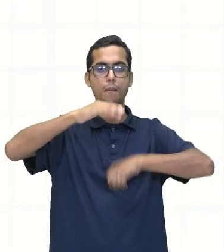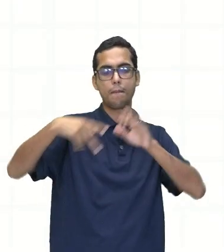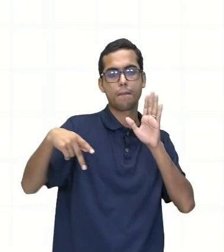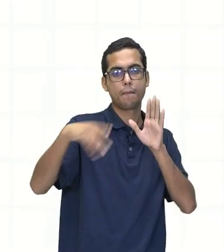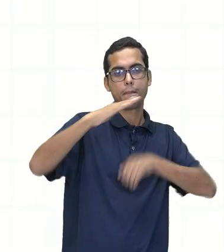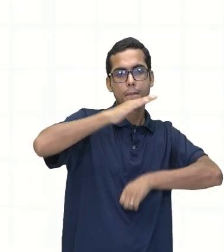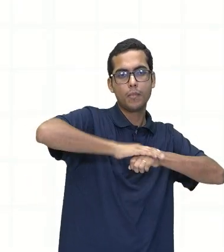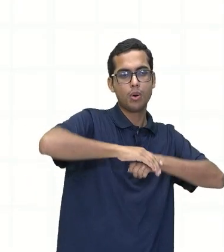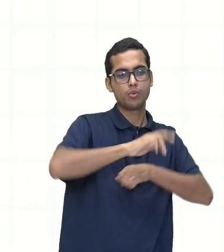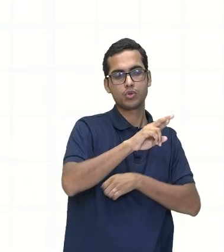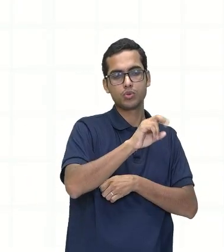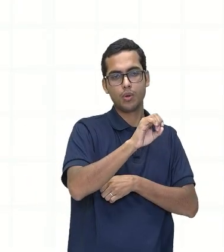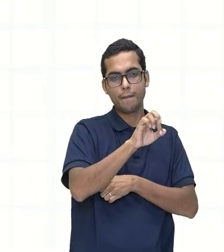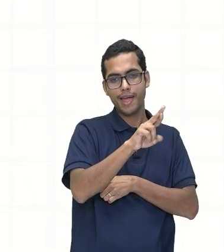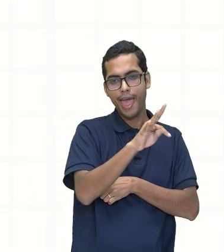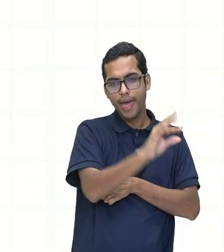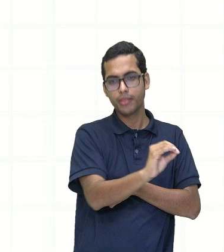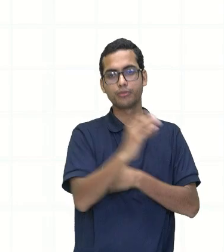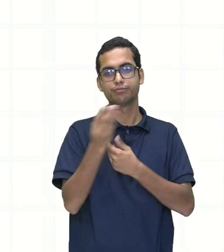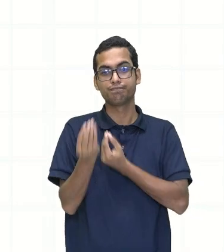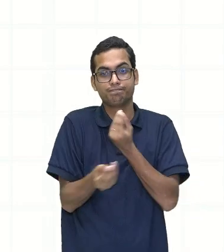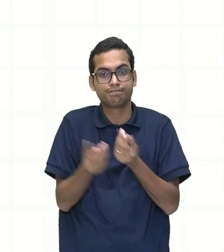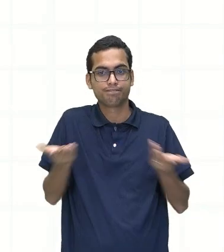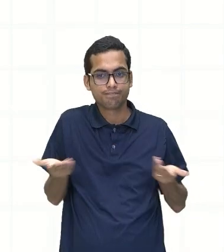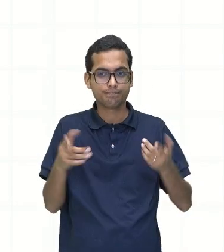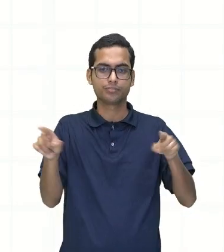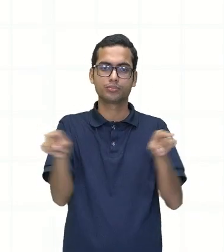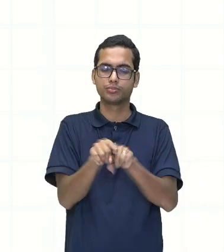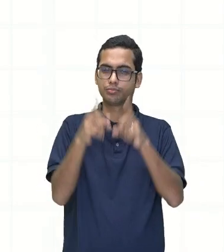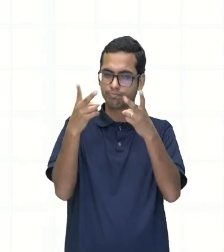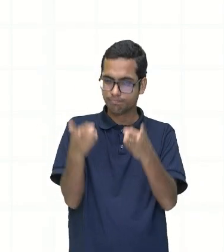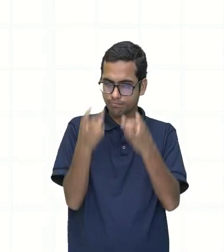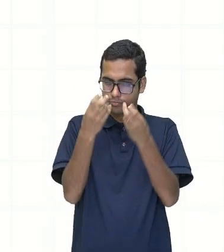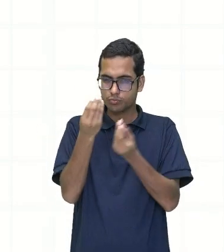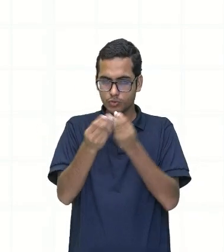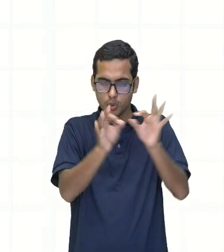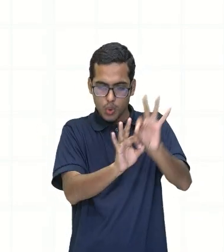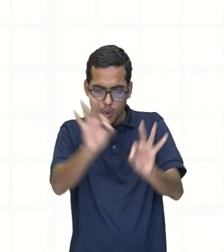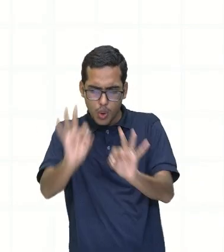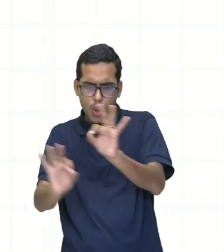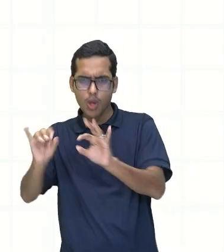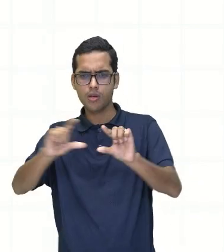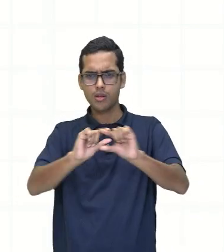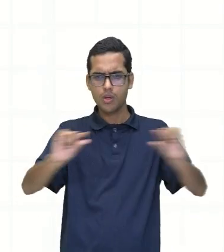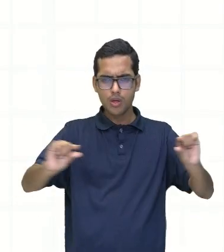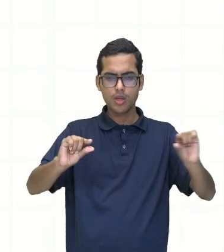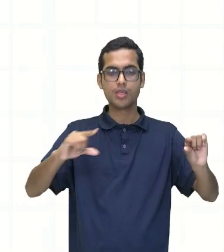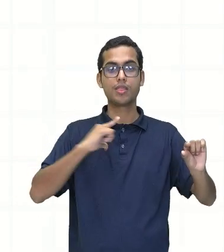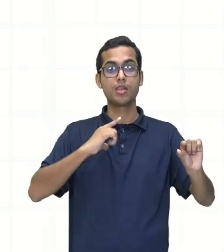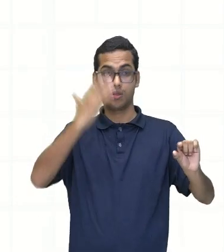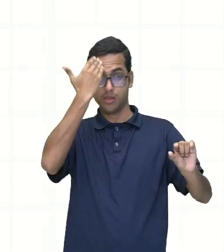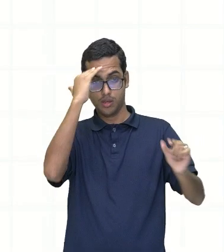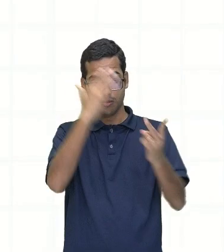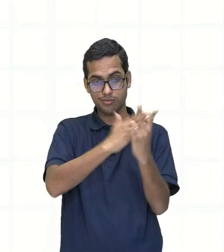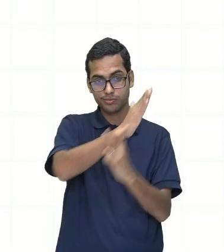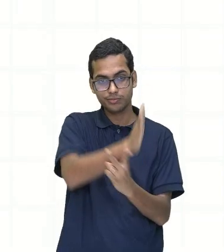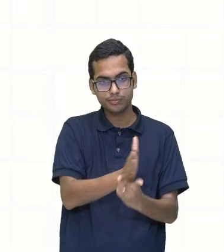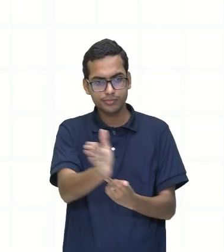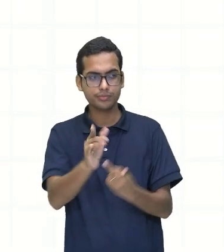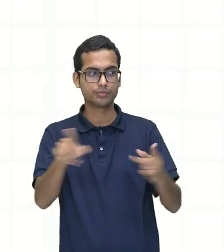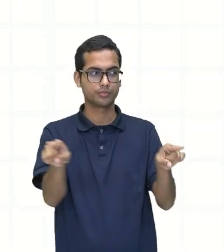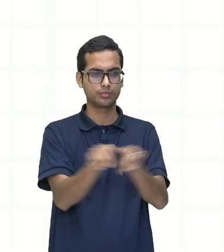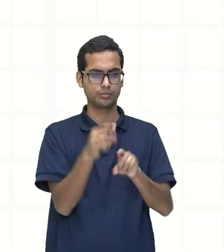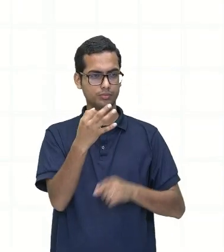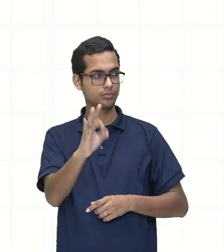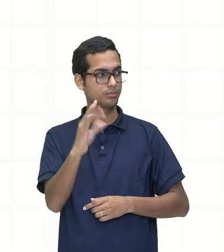João. Percebo que essa construção deixa ali uma duplicidade de sentido, porque a gente não